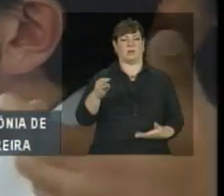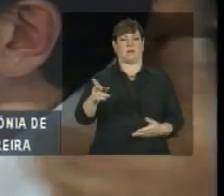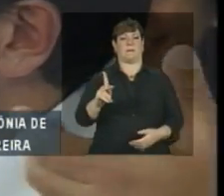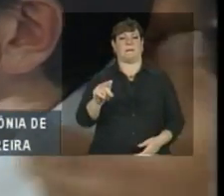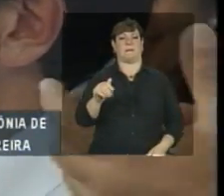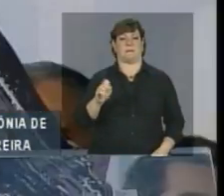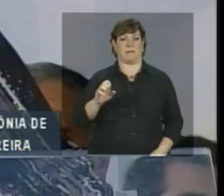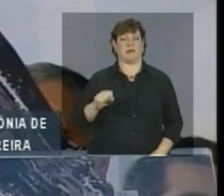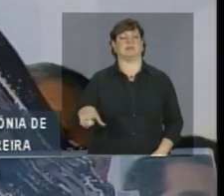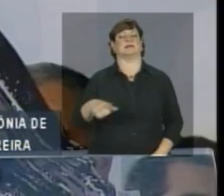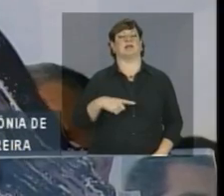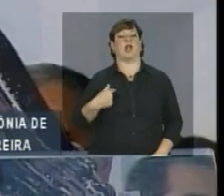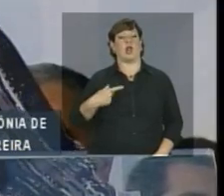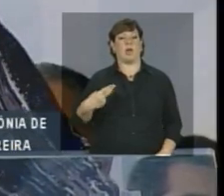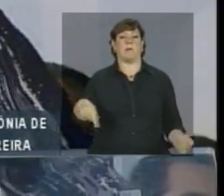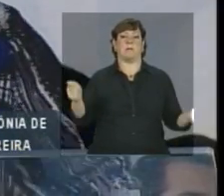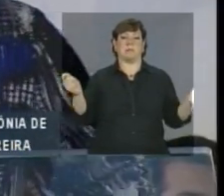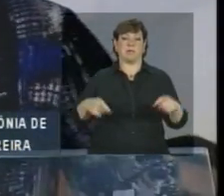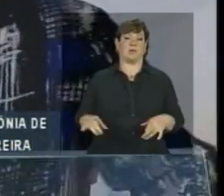nós pudemos